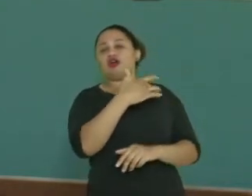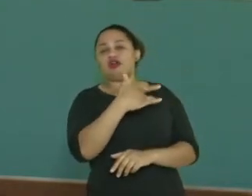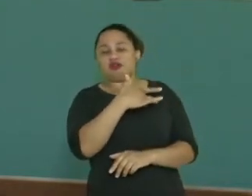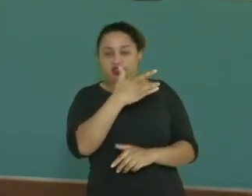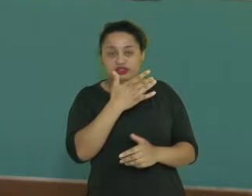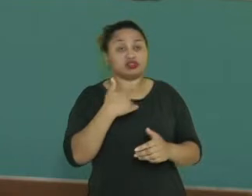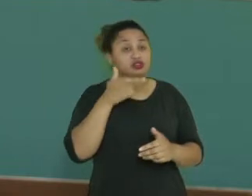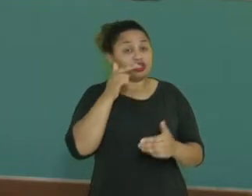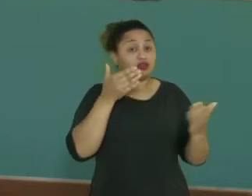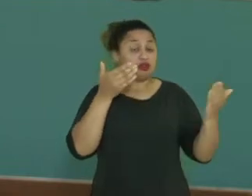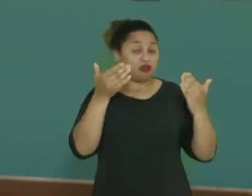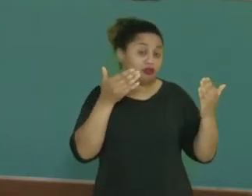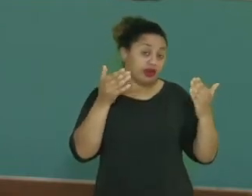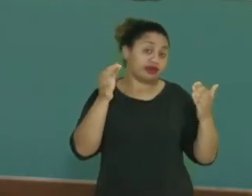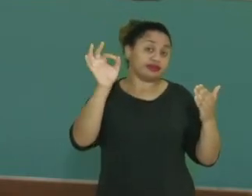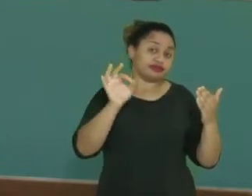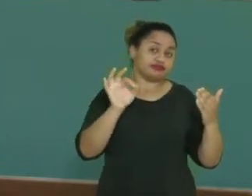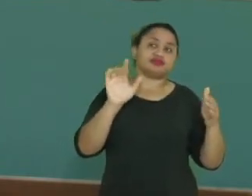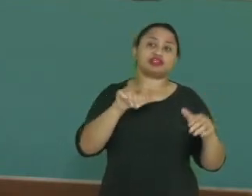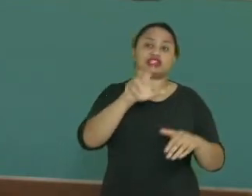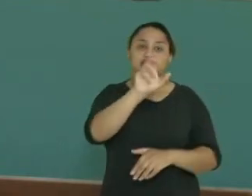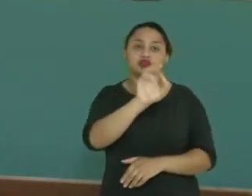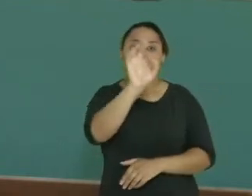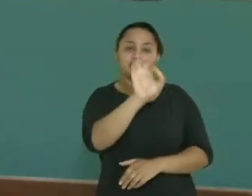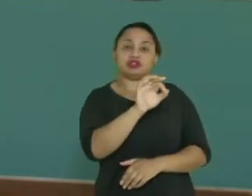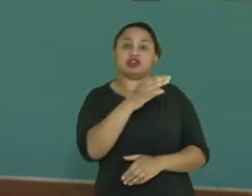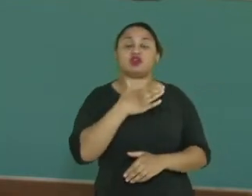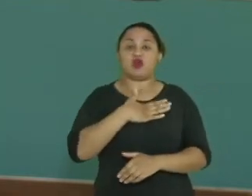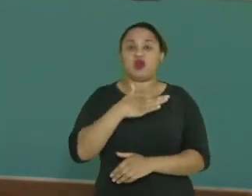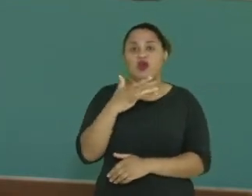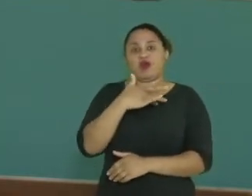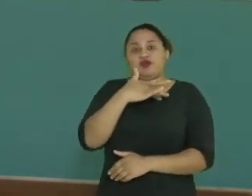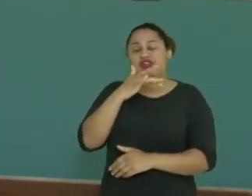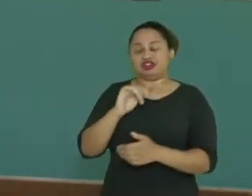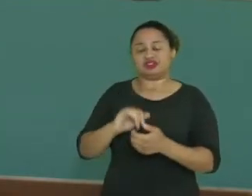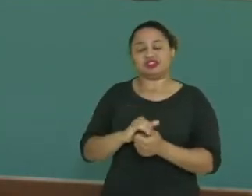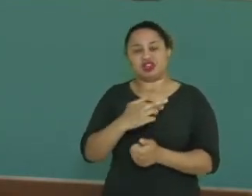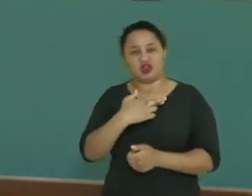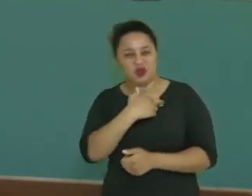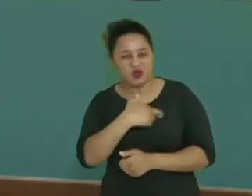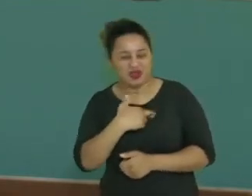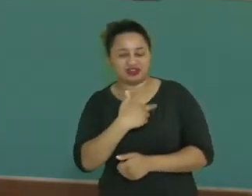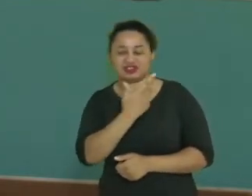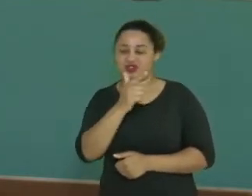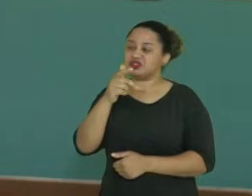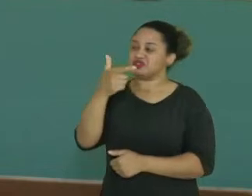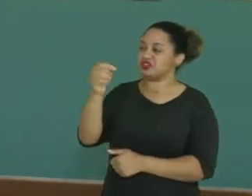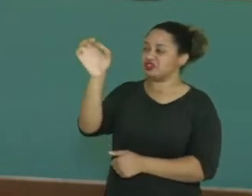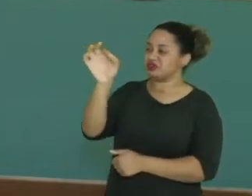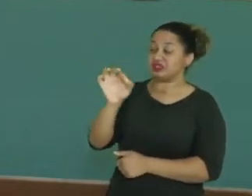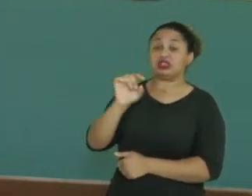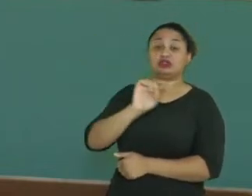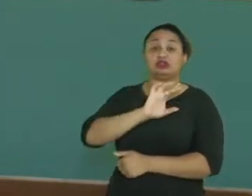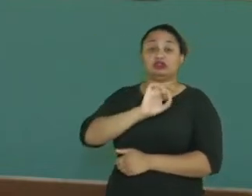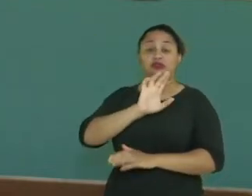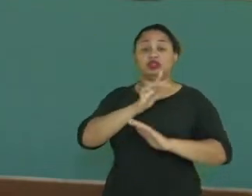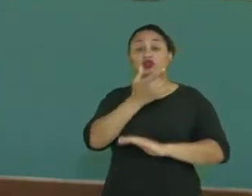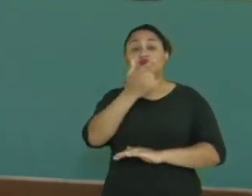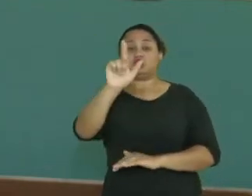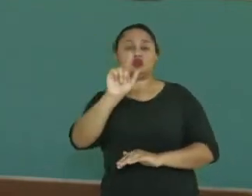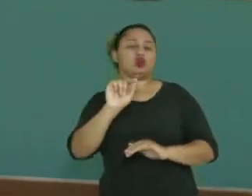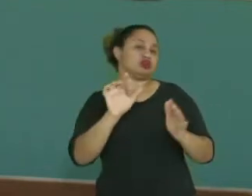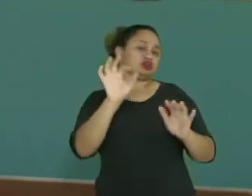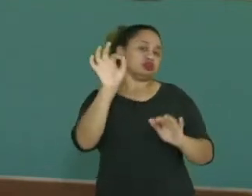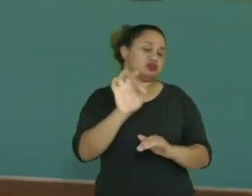porcentagens, 50%, sei lá, né, gosta de série romântica, 20% gosta lá de uma série de terror, já os outros,